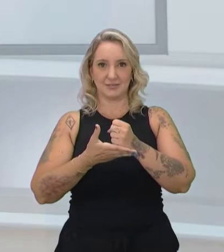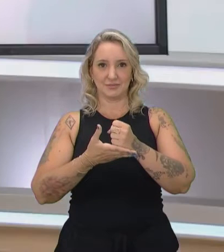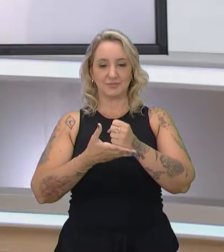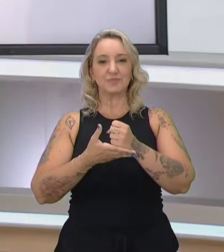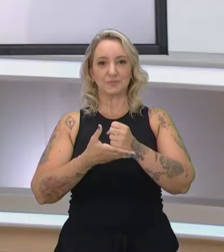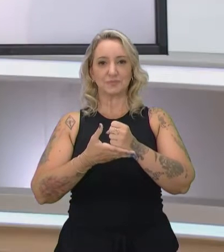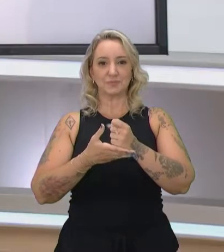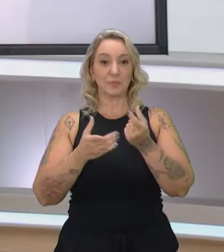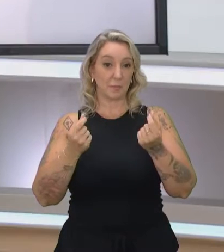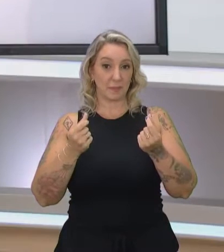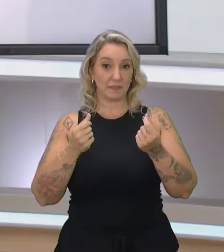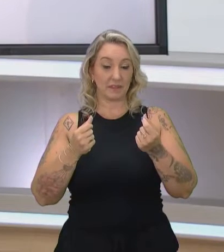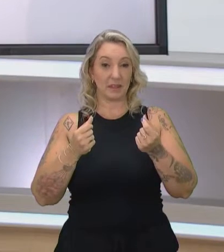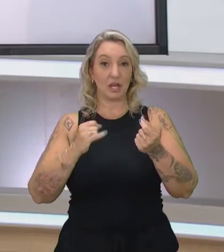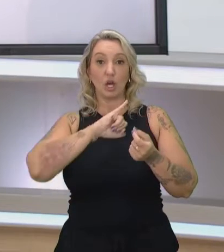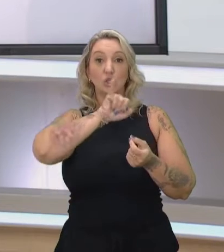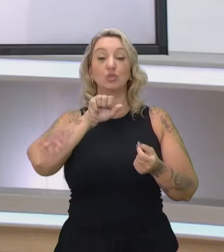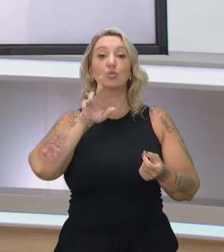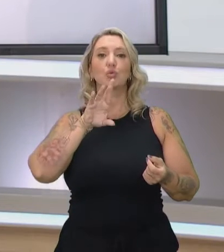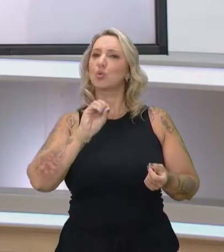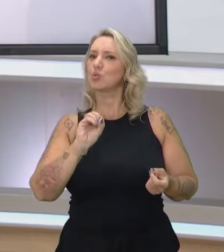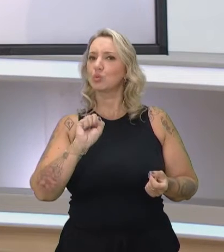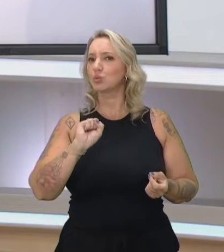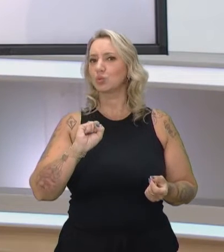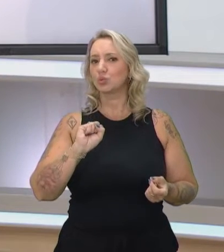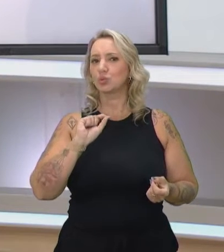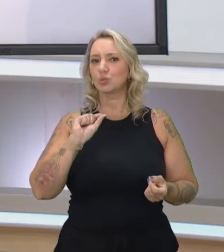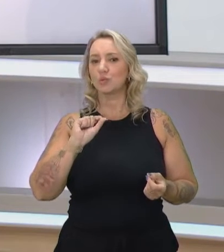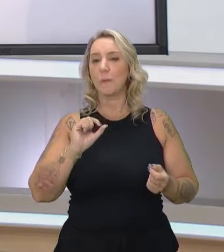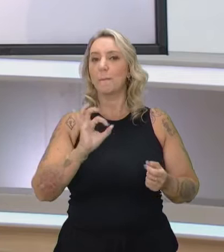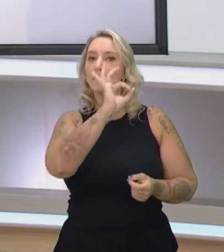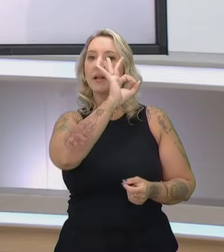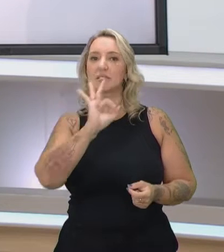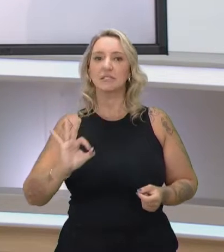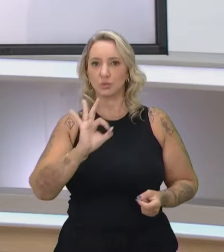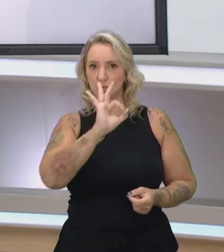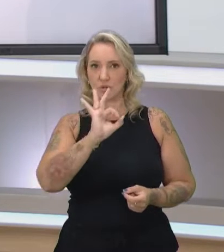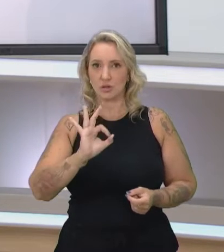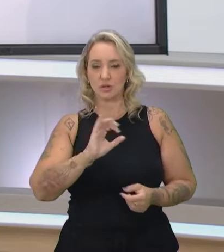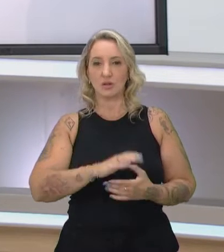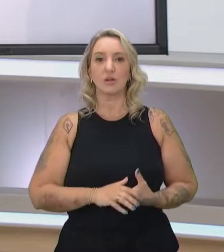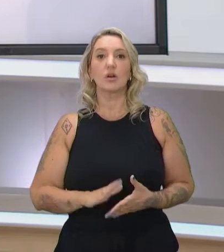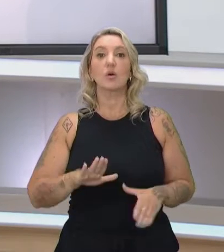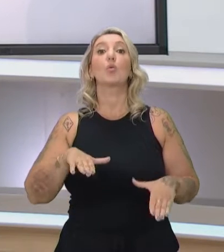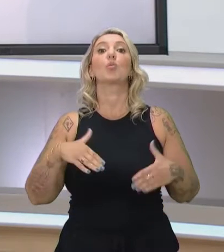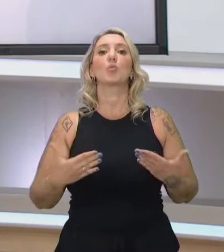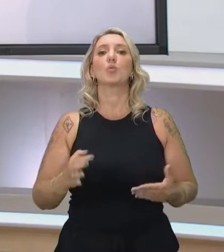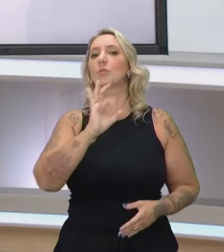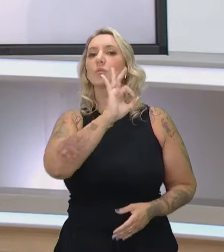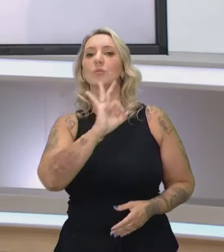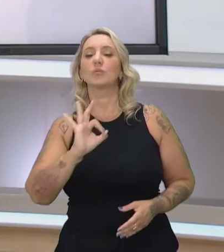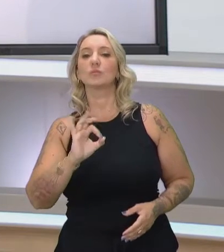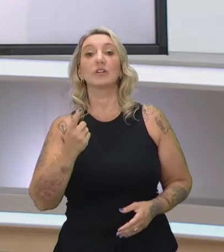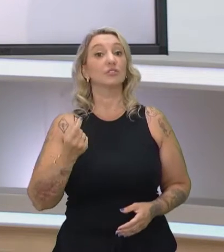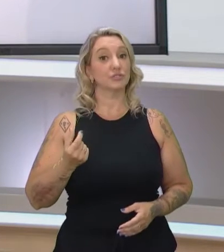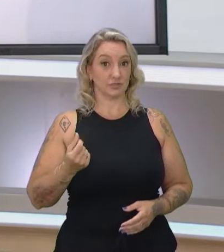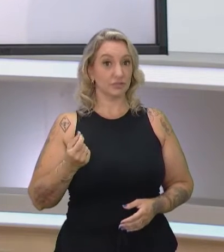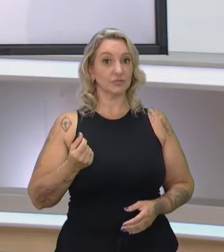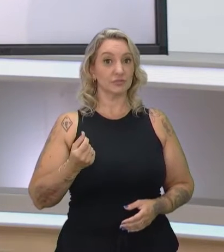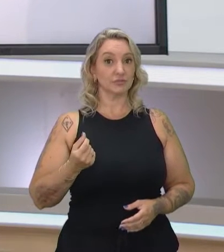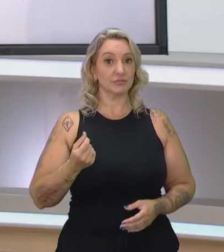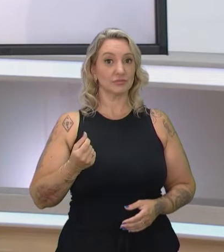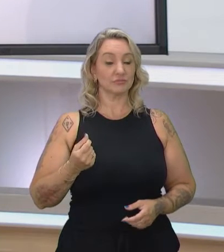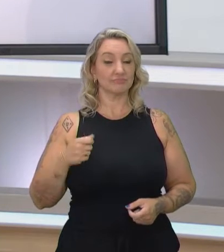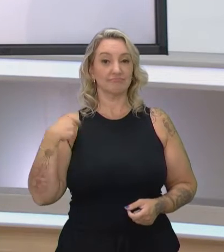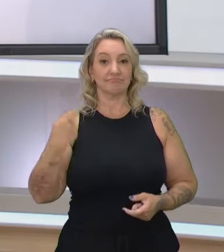um pouco de juros e o que vocês entendem aí por percentual. Qual a porcentagem em dinheiro que a